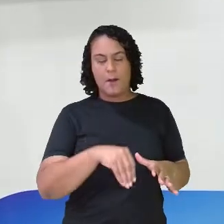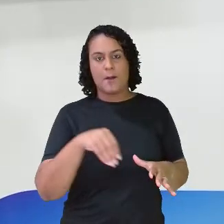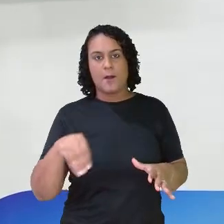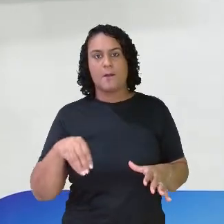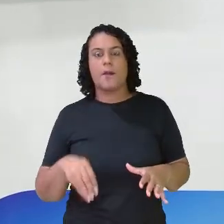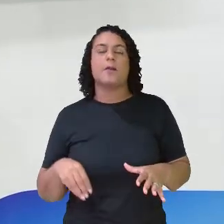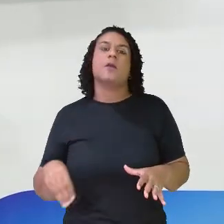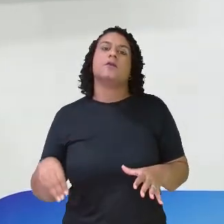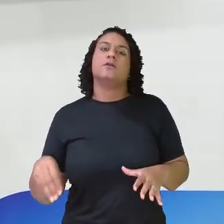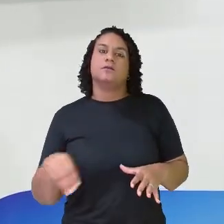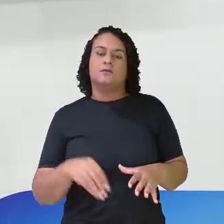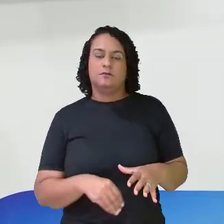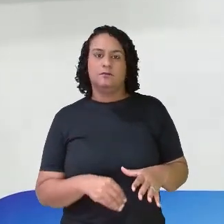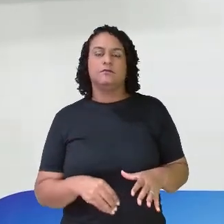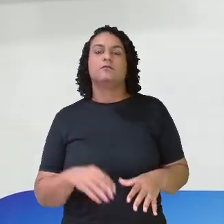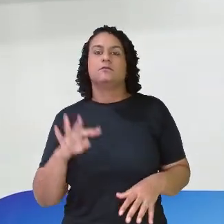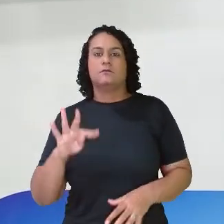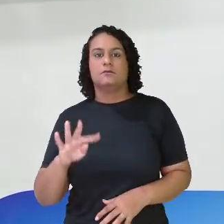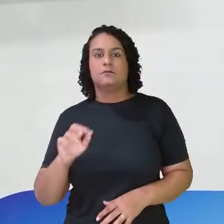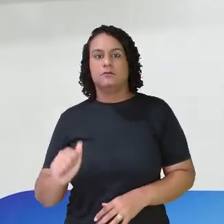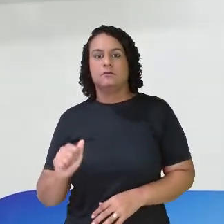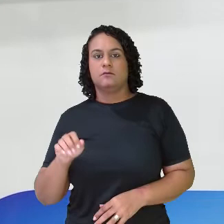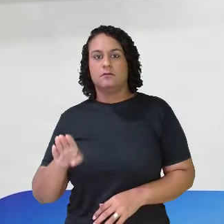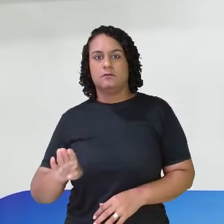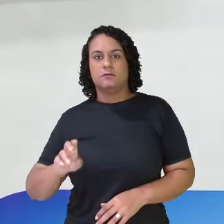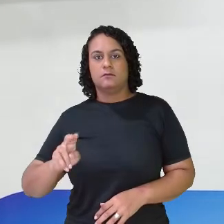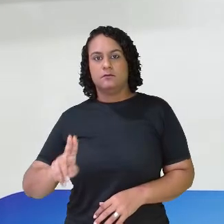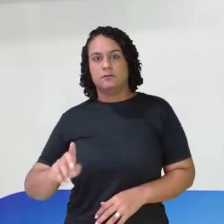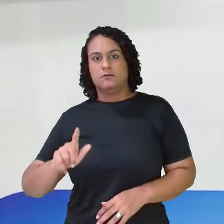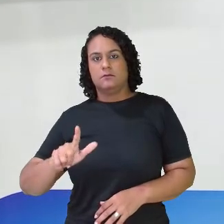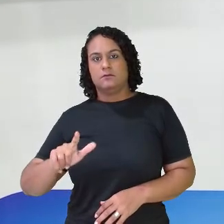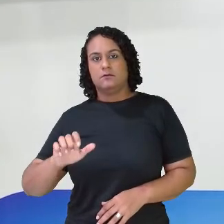em relação à forma quadrada.